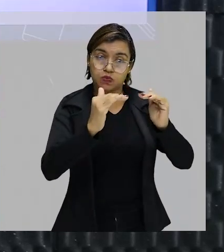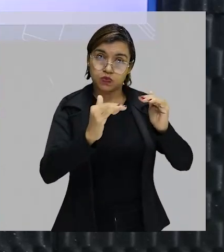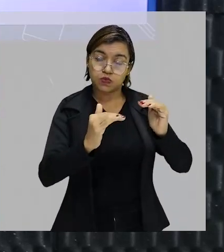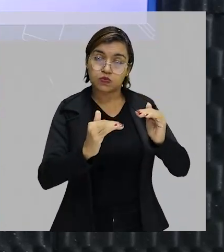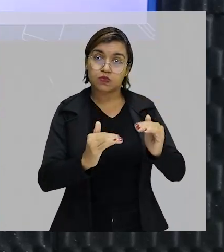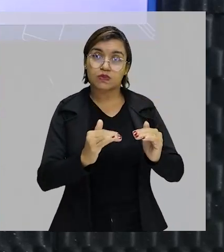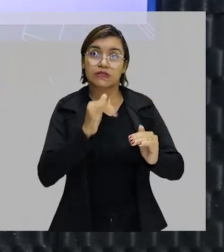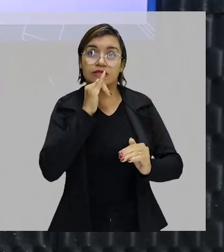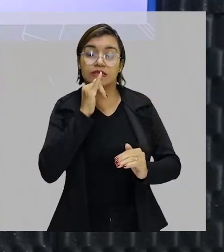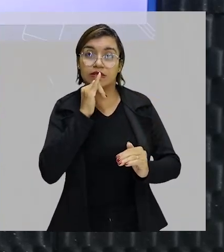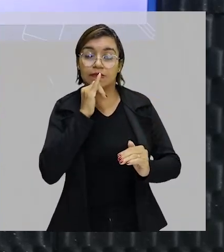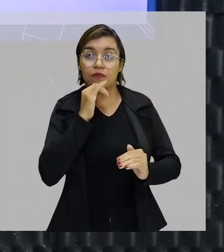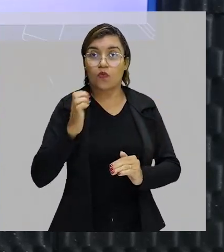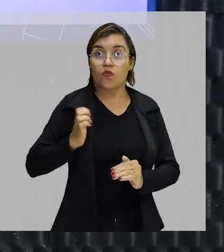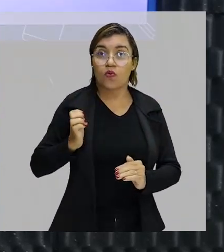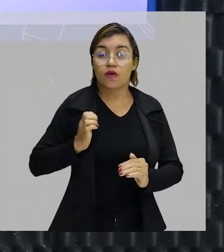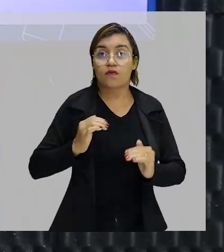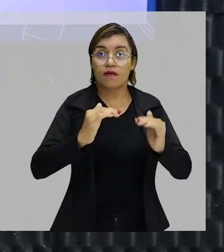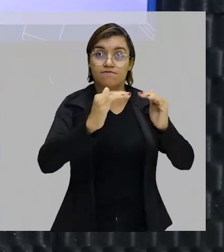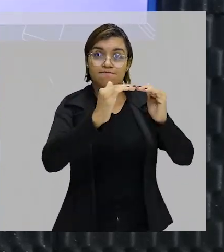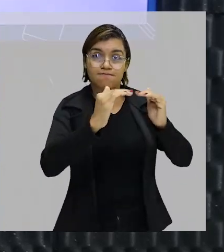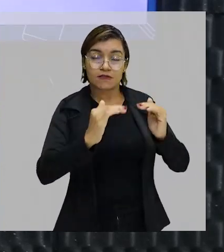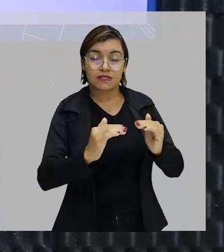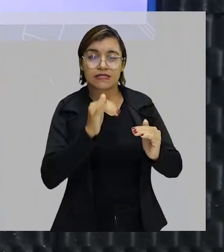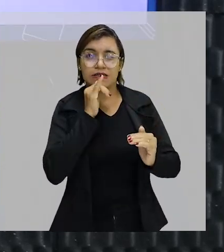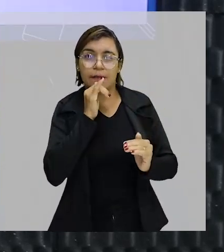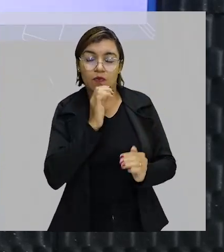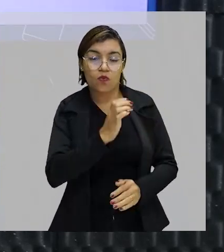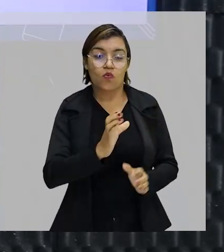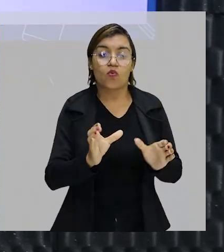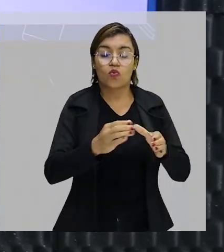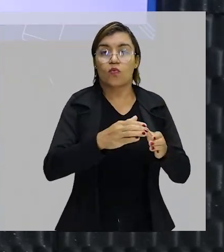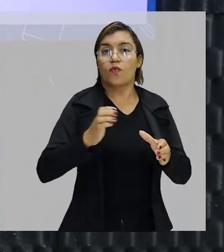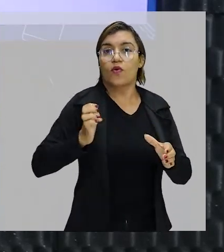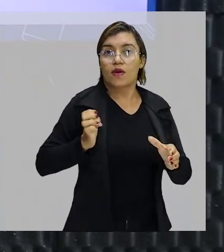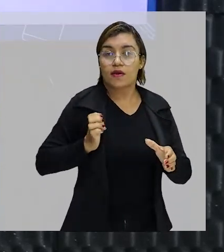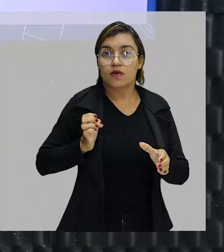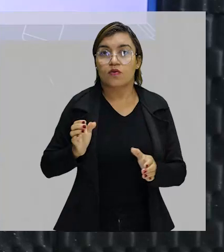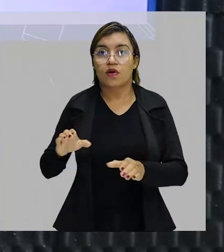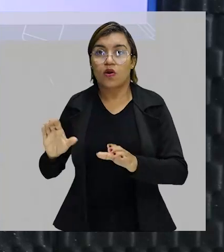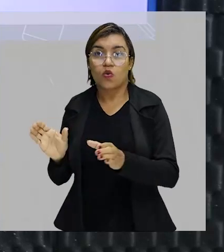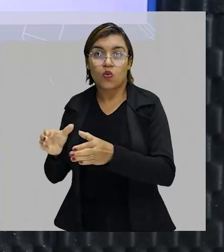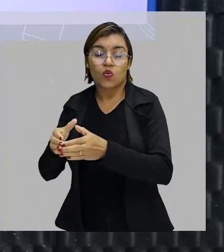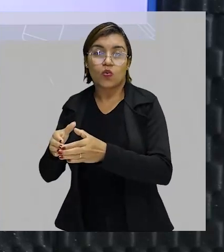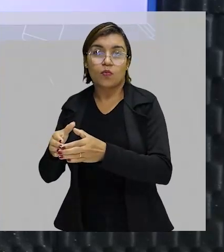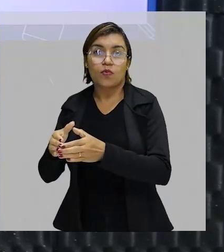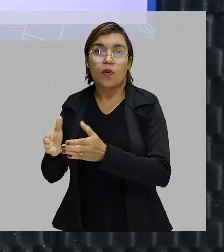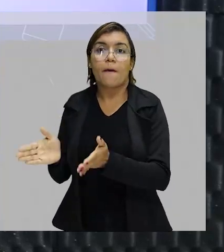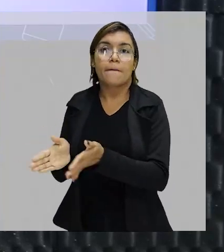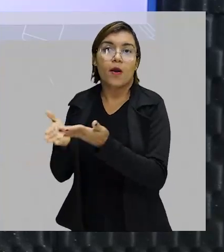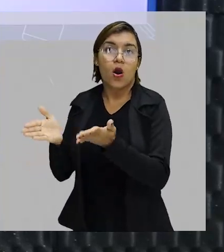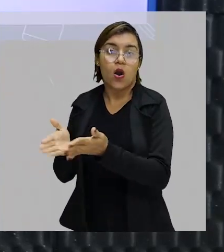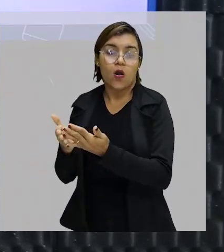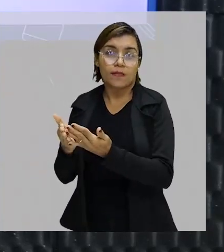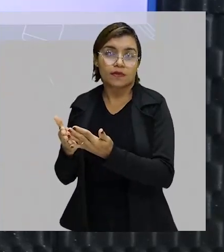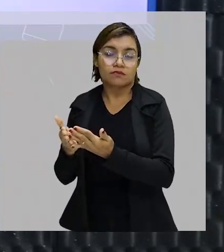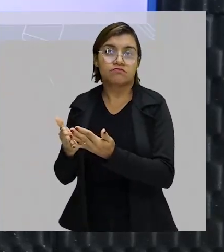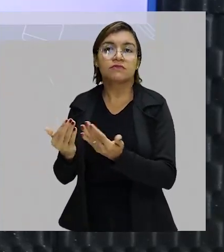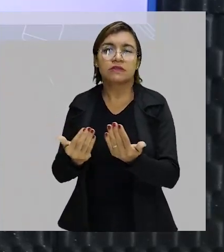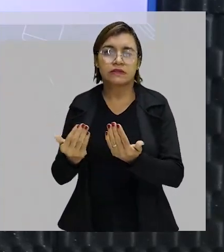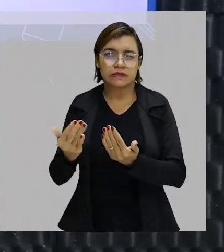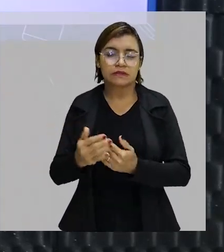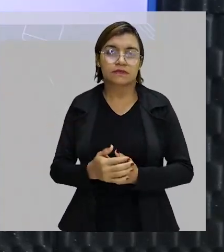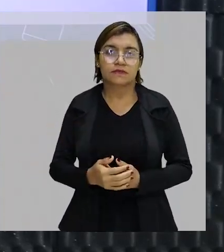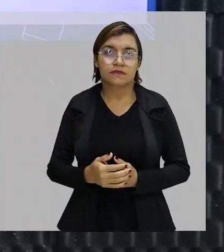o preconceito do rico em relação ao pobre, por exemplo. É um tipo de classismo, ok? O autor do preconceito